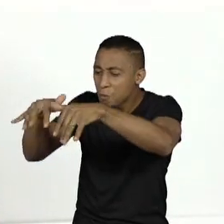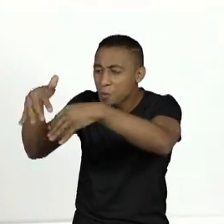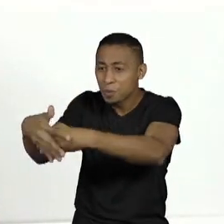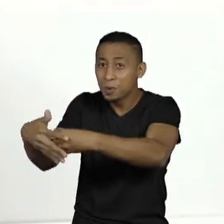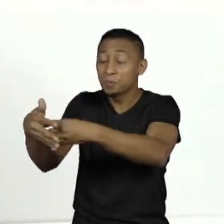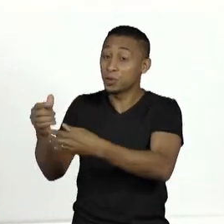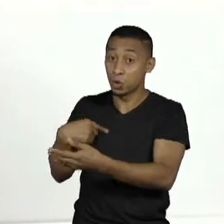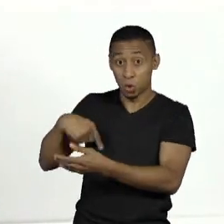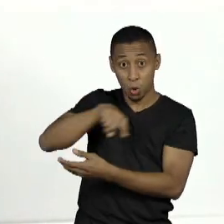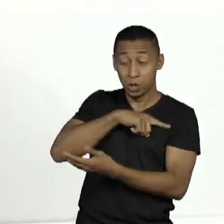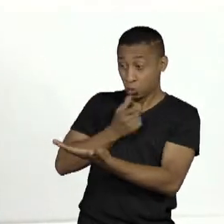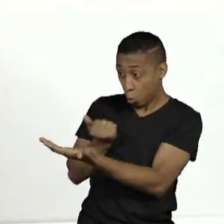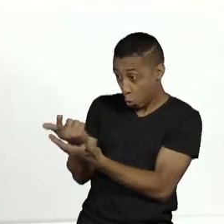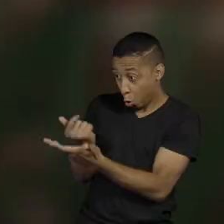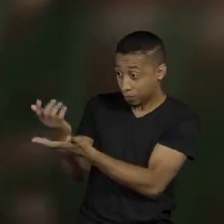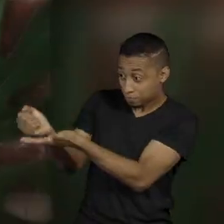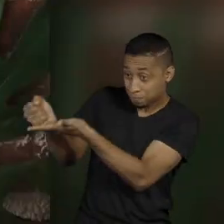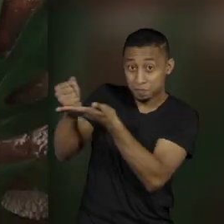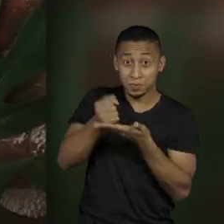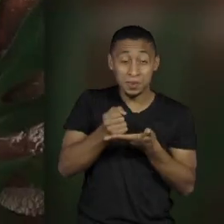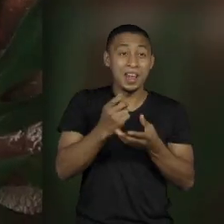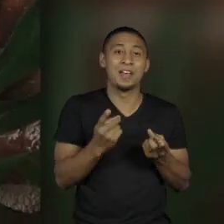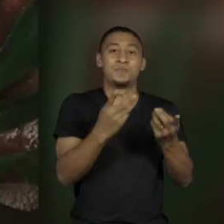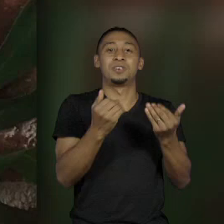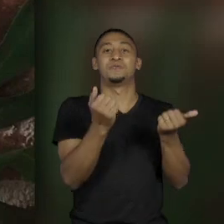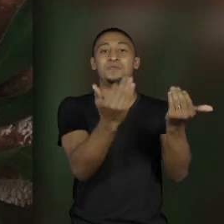nossos clientes e nossos lojistas.